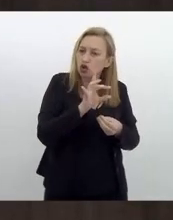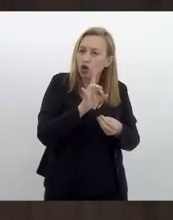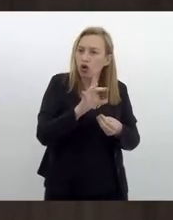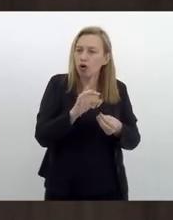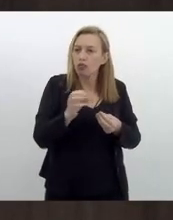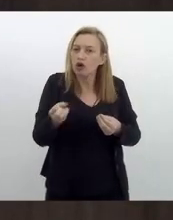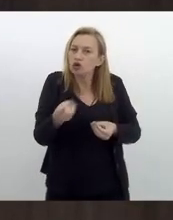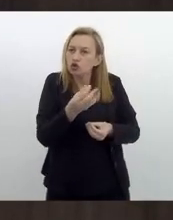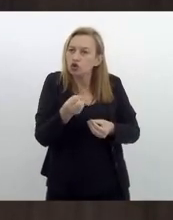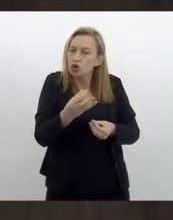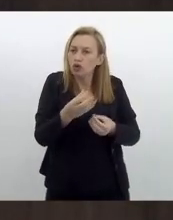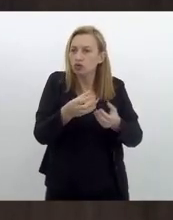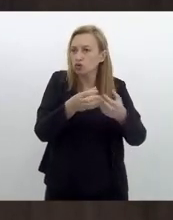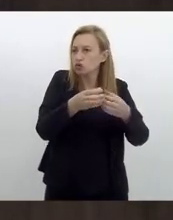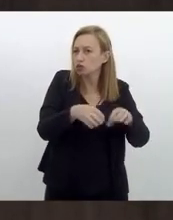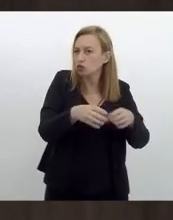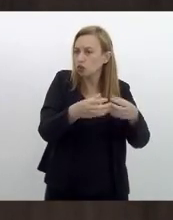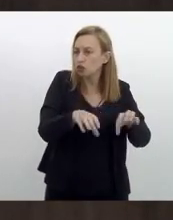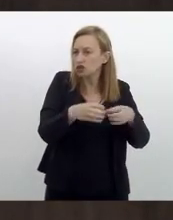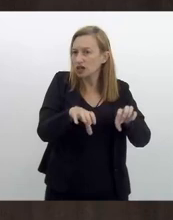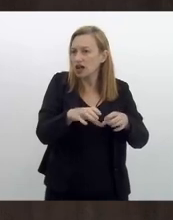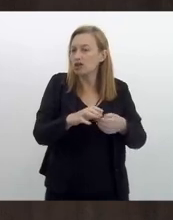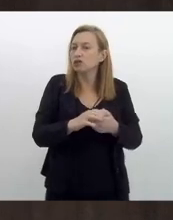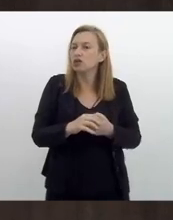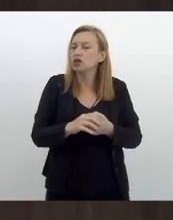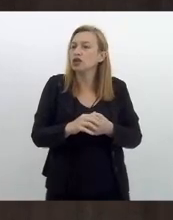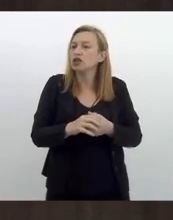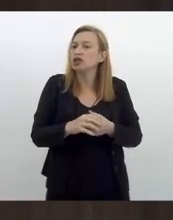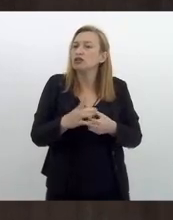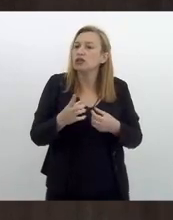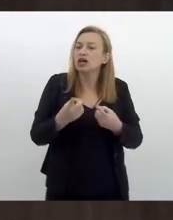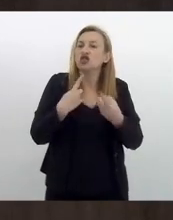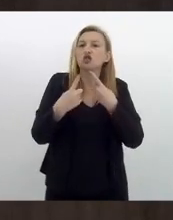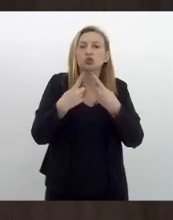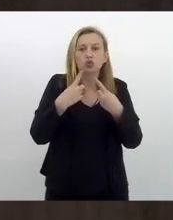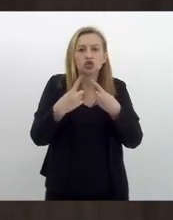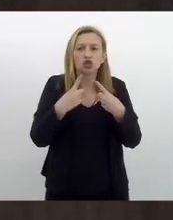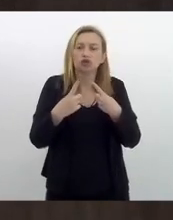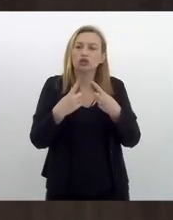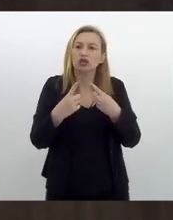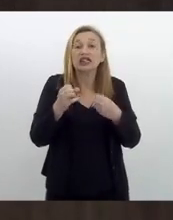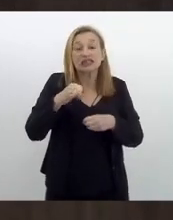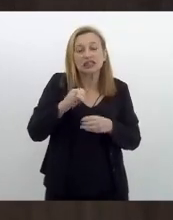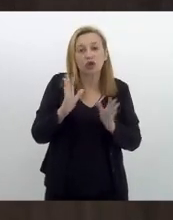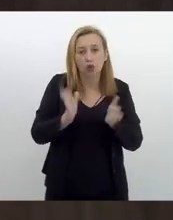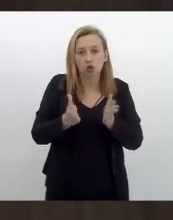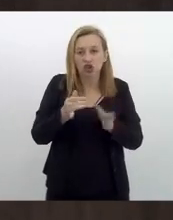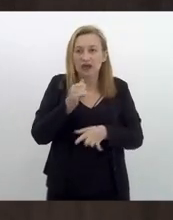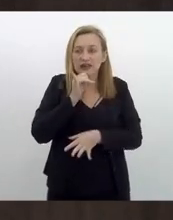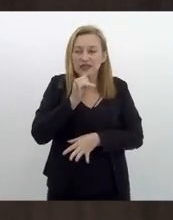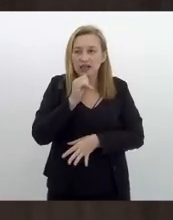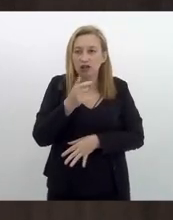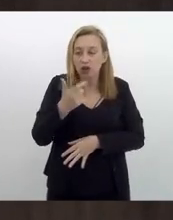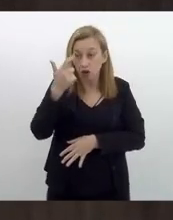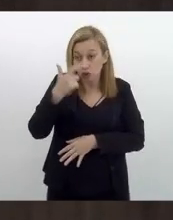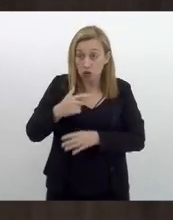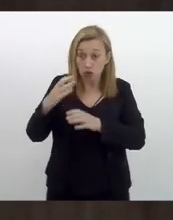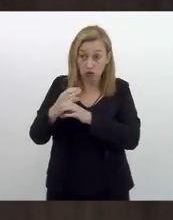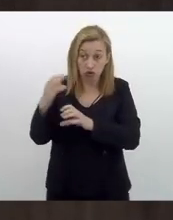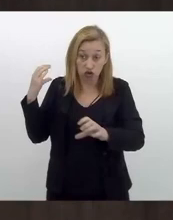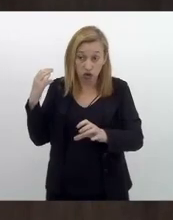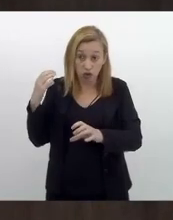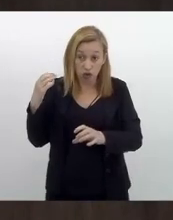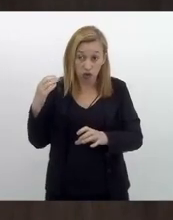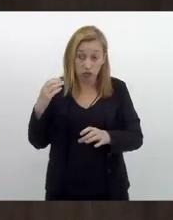concursados, o que se está discutindo é que se hoje, por exemplo, eu sou engenheiro do